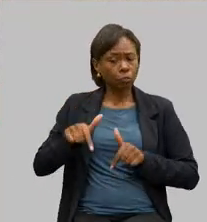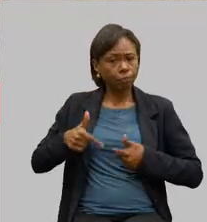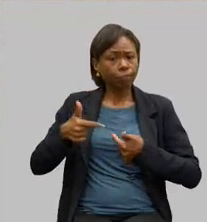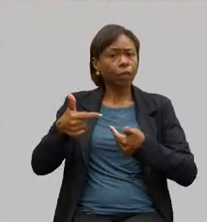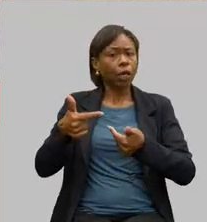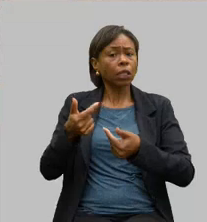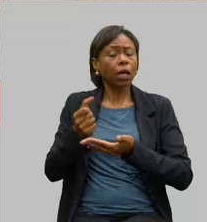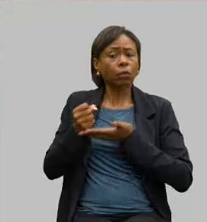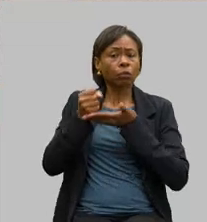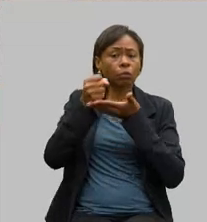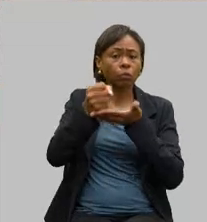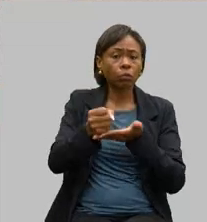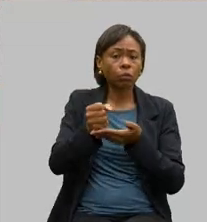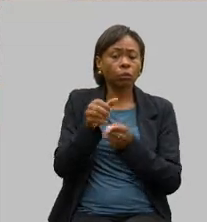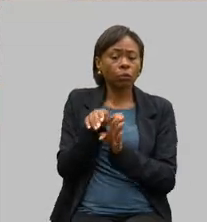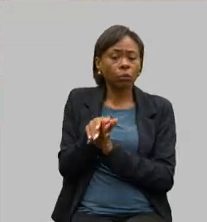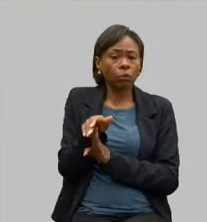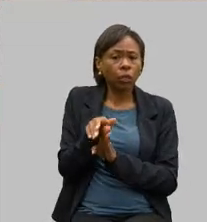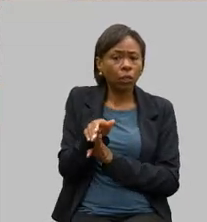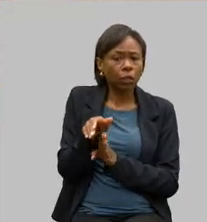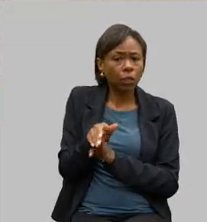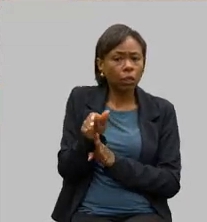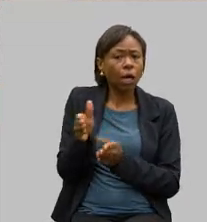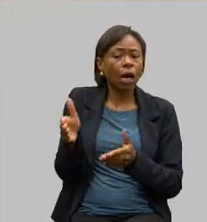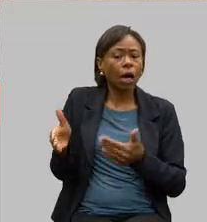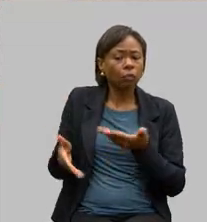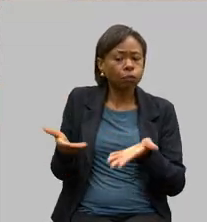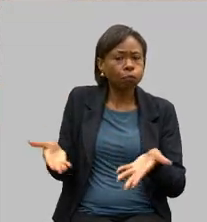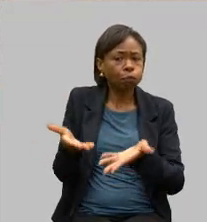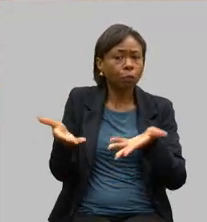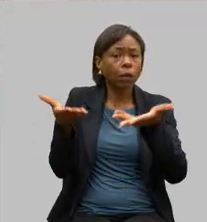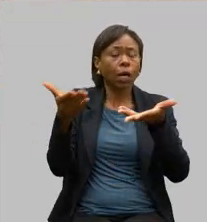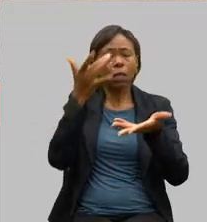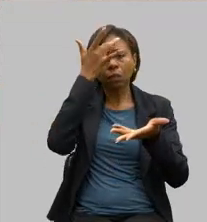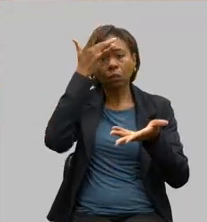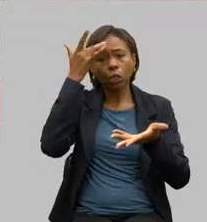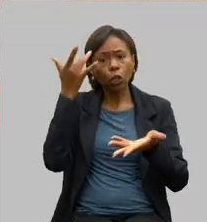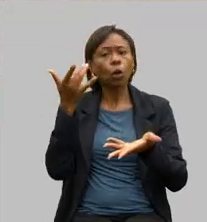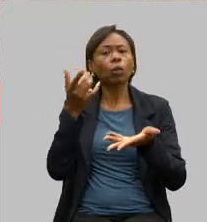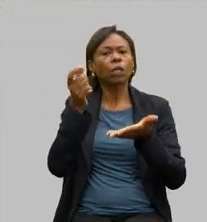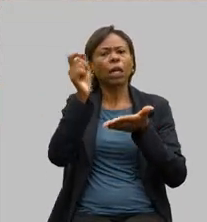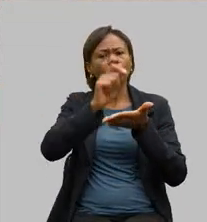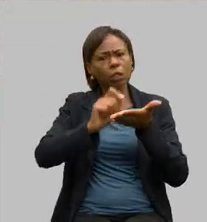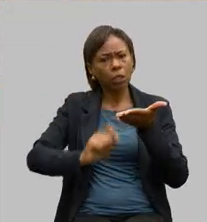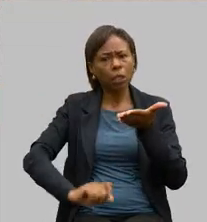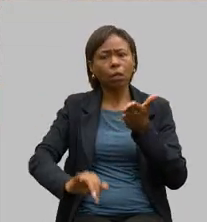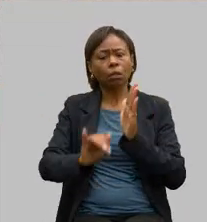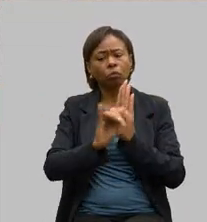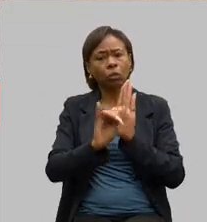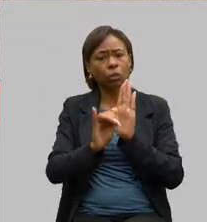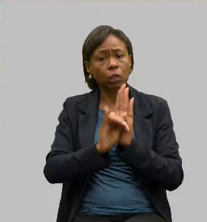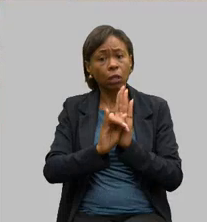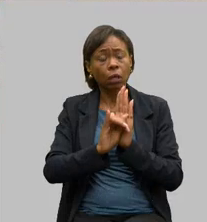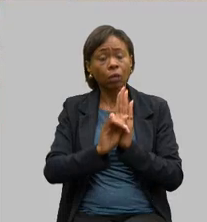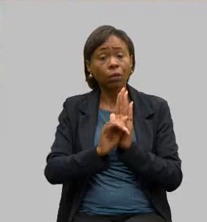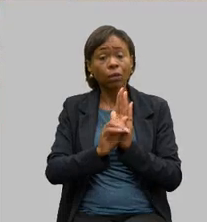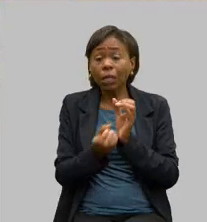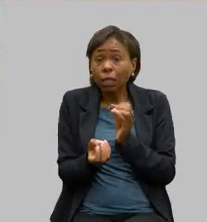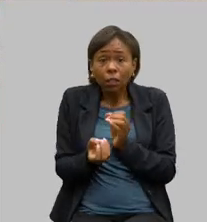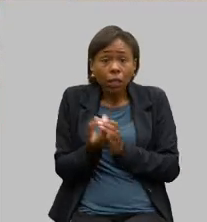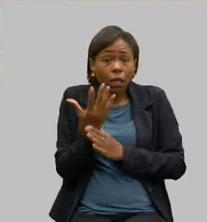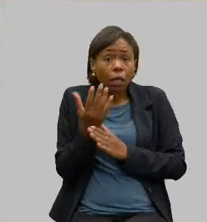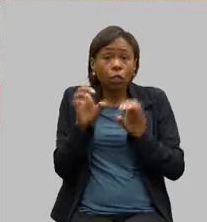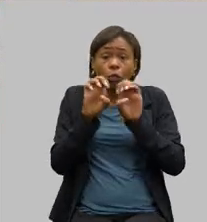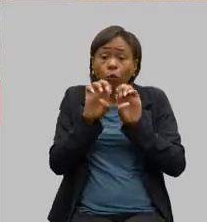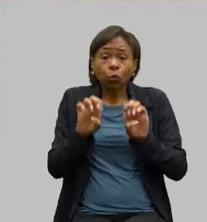ajudar a orientar a estimular a motivar as pessoas a entrarem nos editais montar nós já Montamos estrutura para orientar